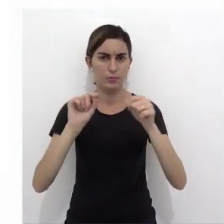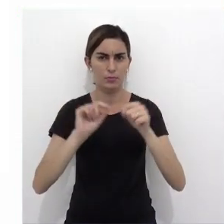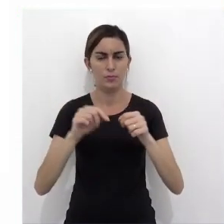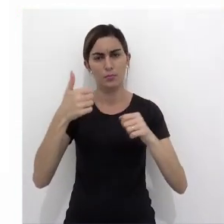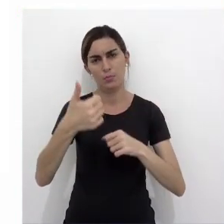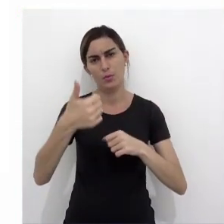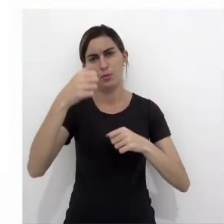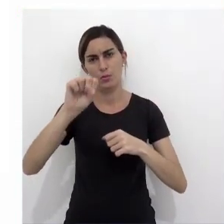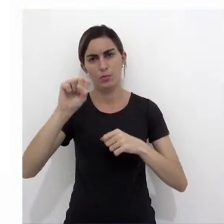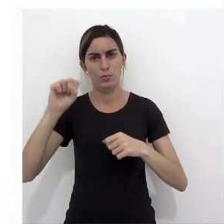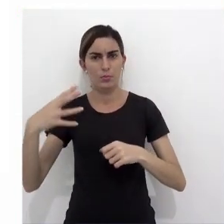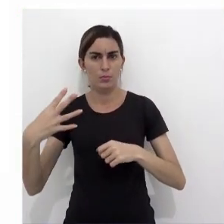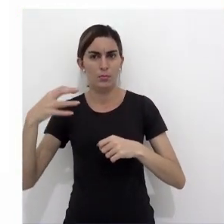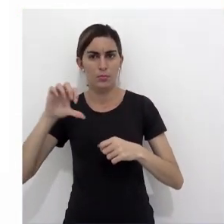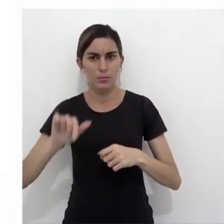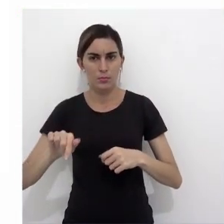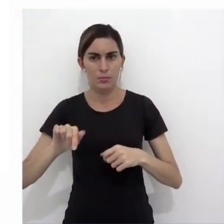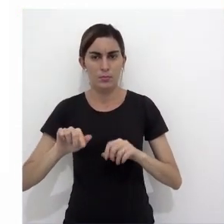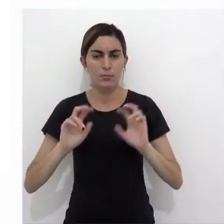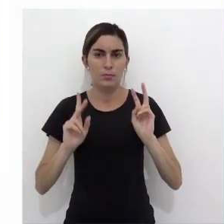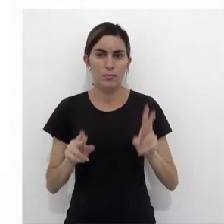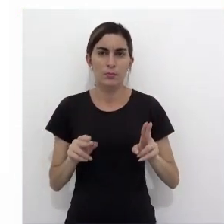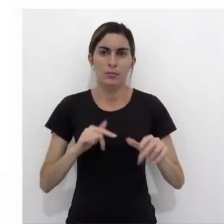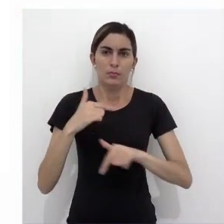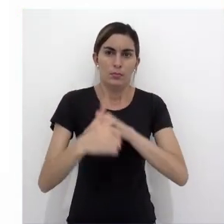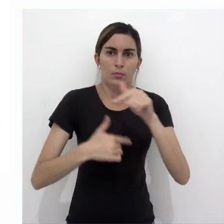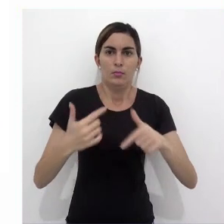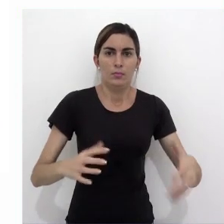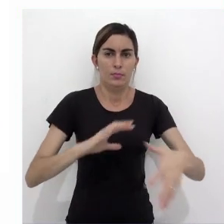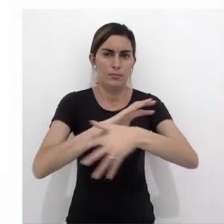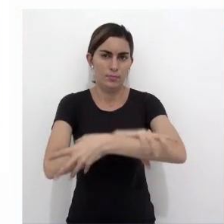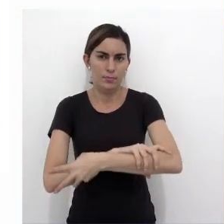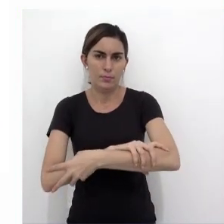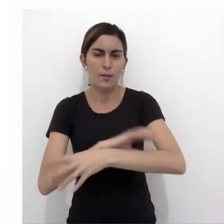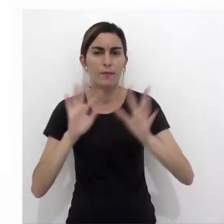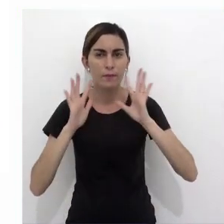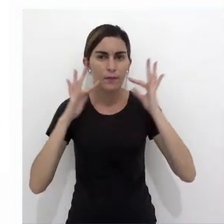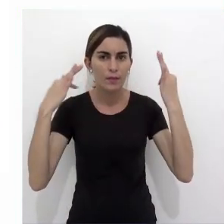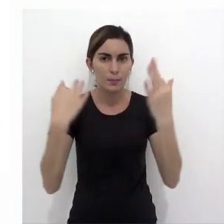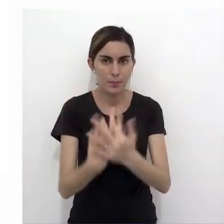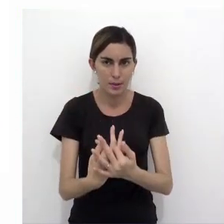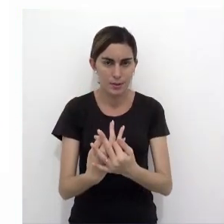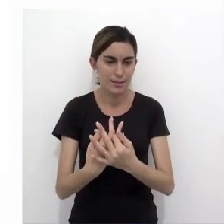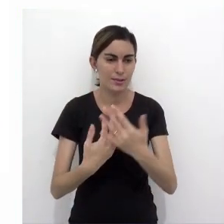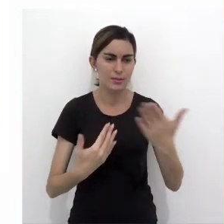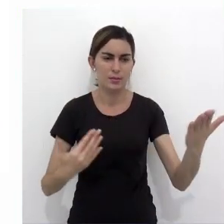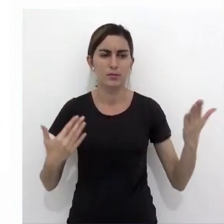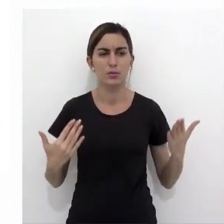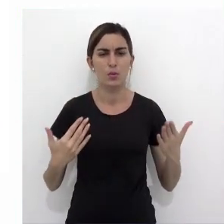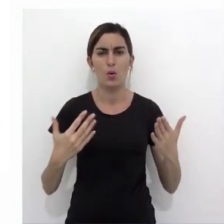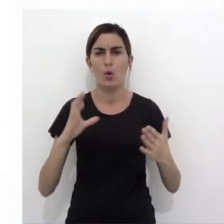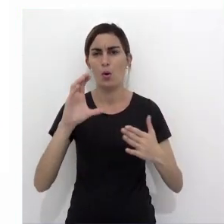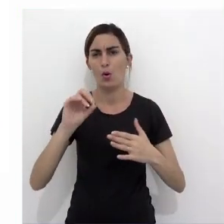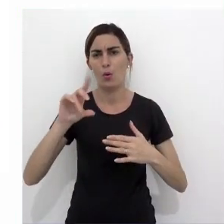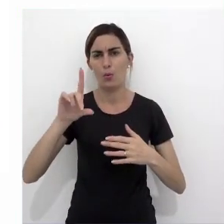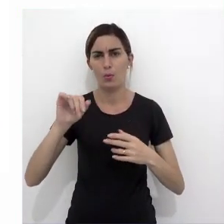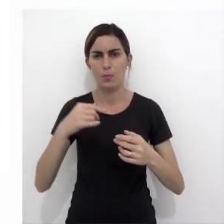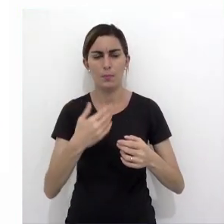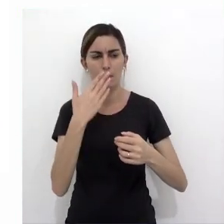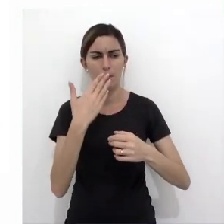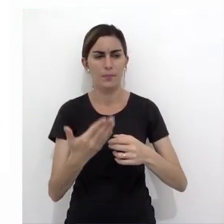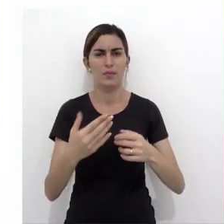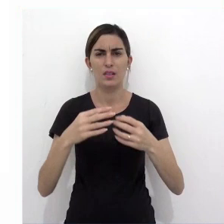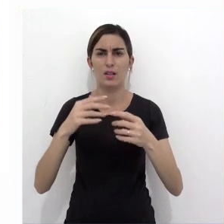1847. Ok? Trabalho ligado ao trabalho familiar camponês. O colono dividia lucros e